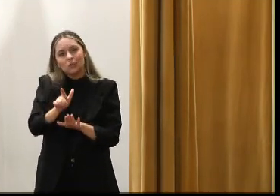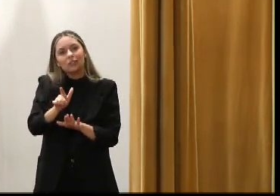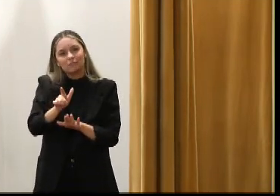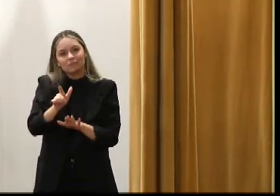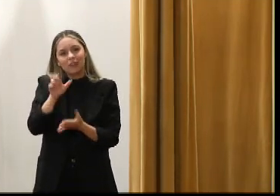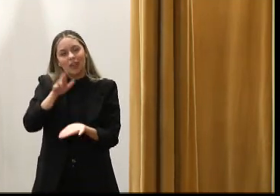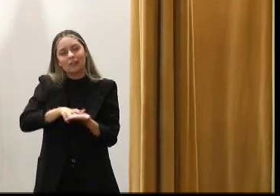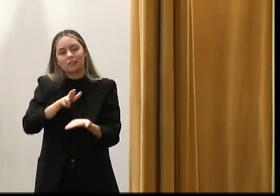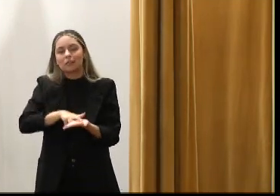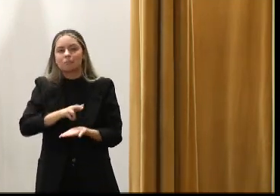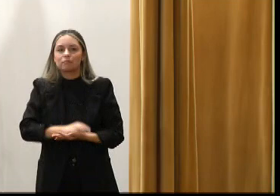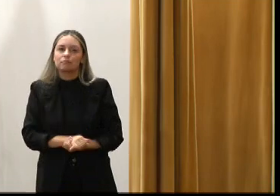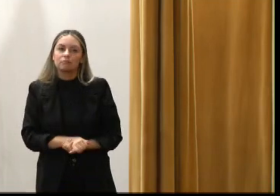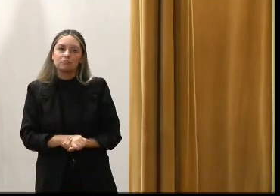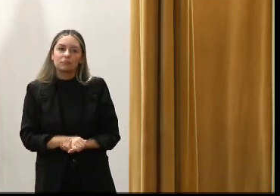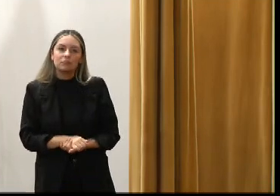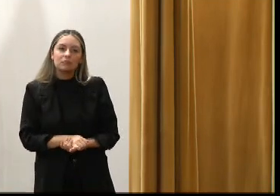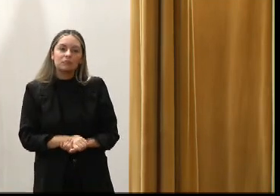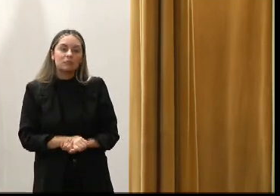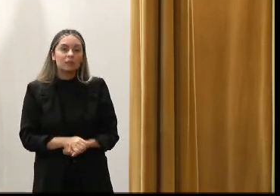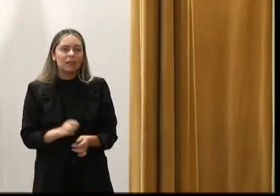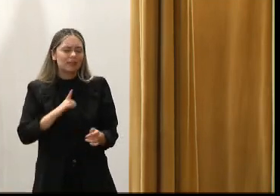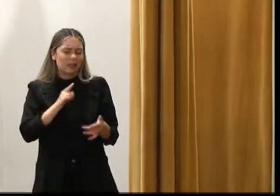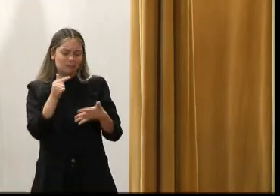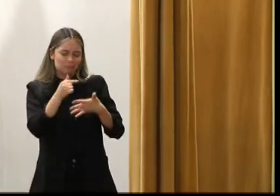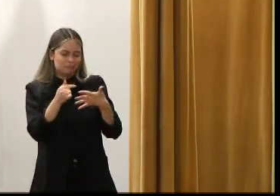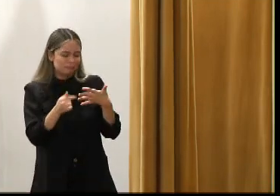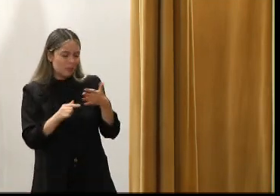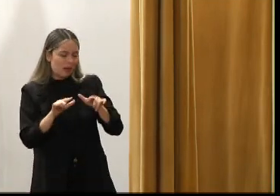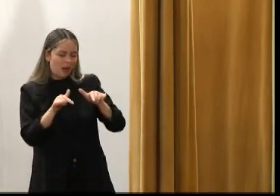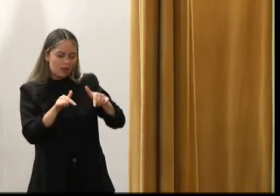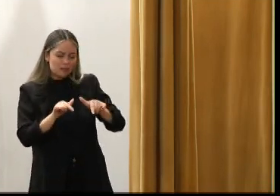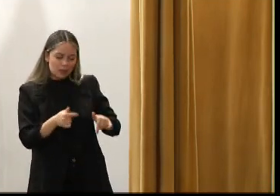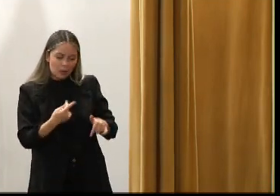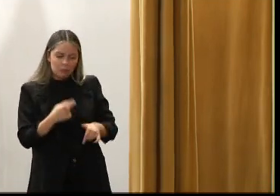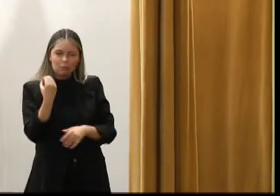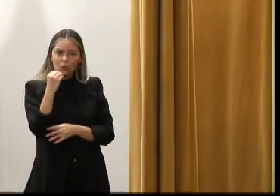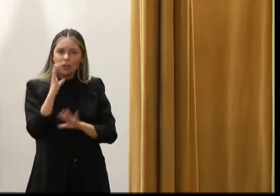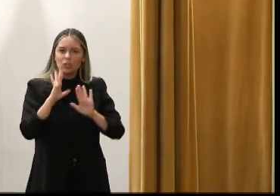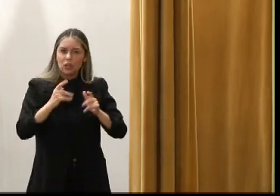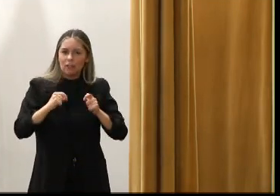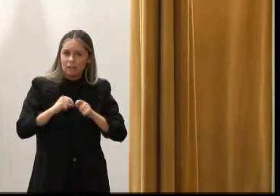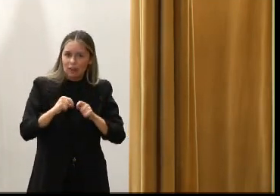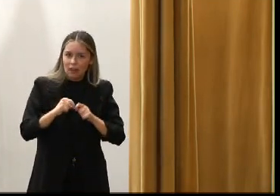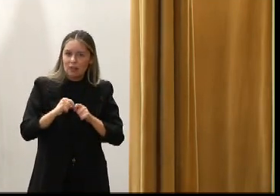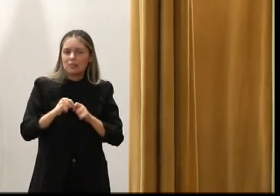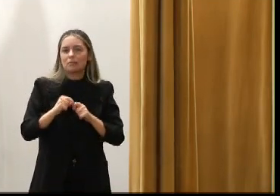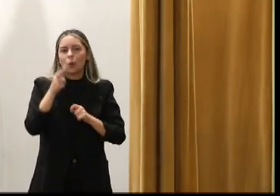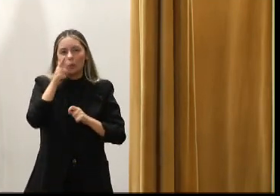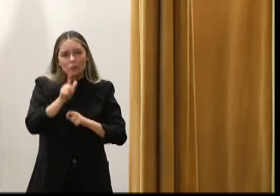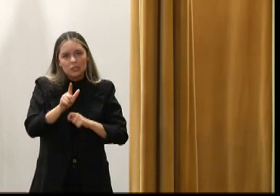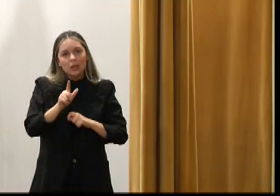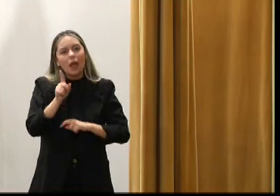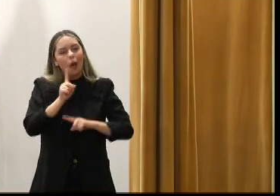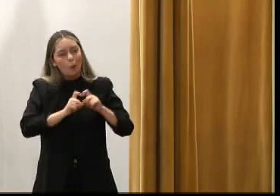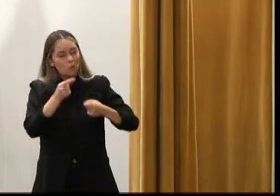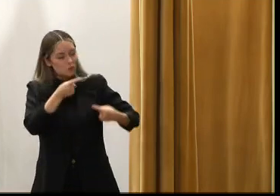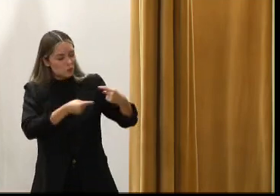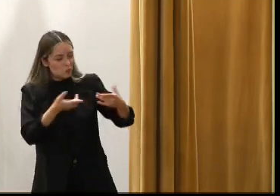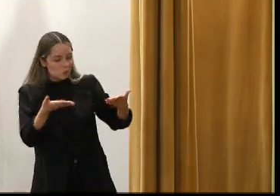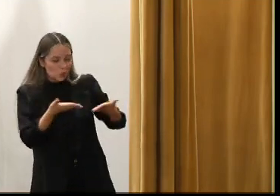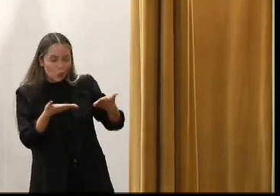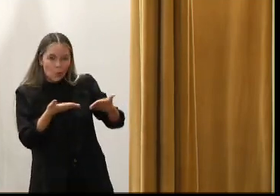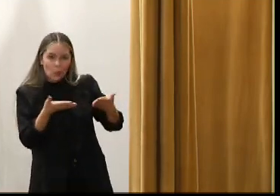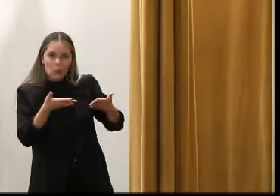Né? E, enfim, temos tantas outras ações aqui em Porto Alegre já sendo feitas, e muitas serão discutidas hoje, serão,